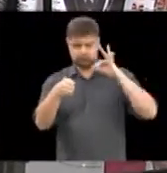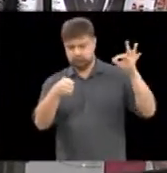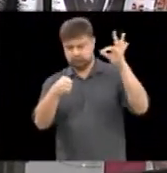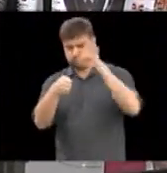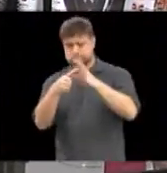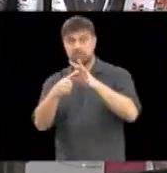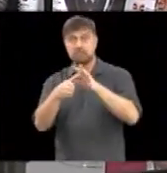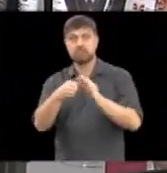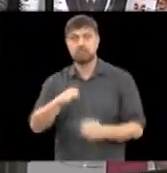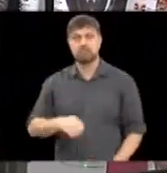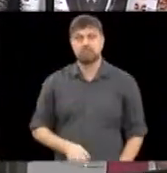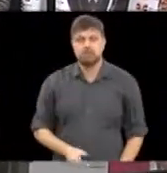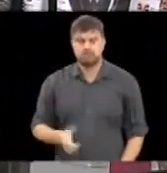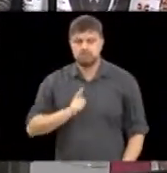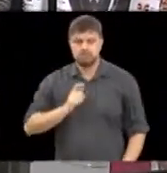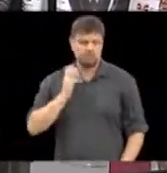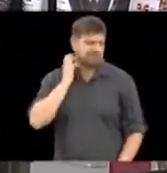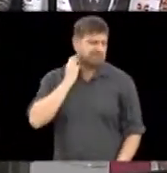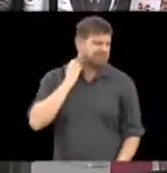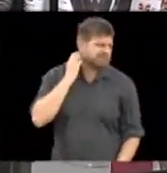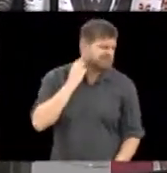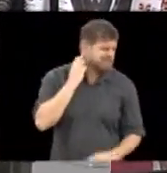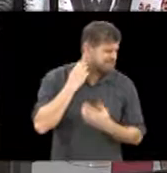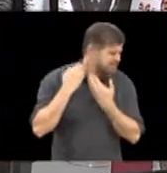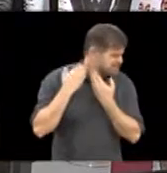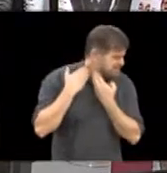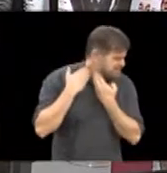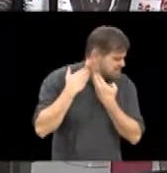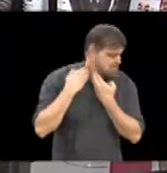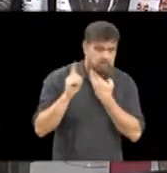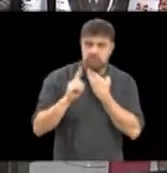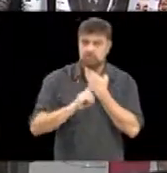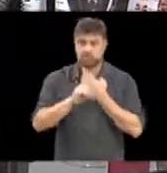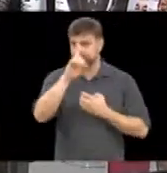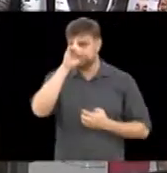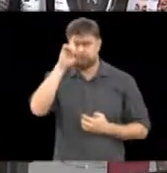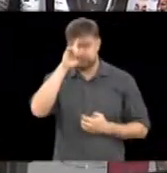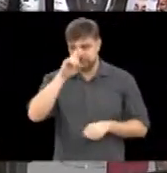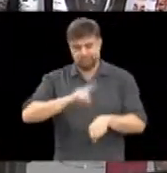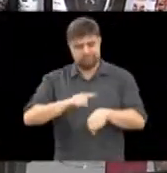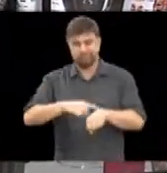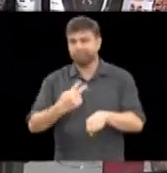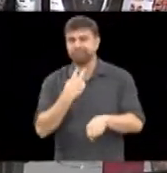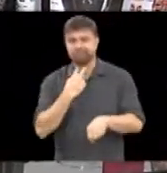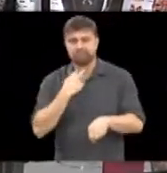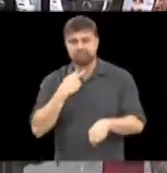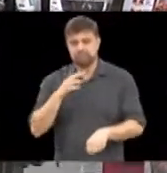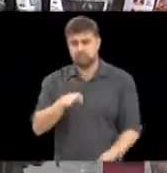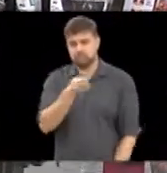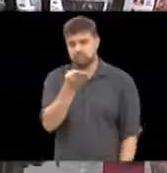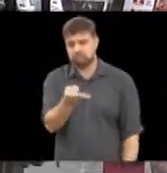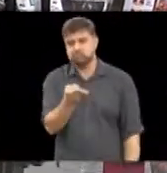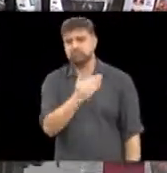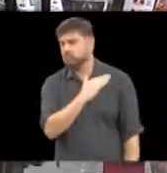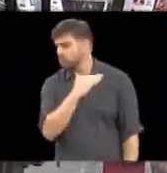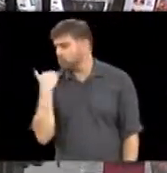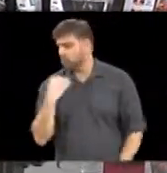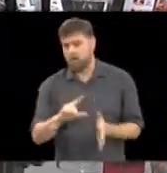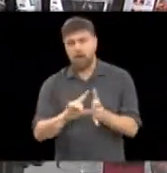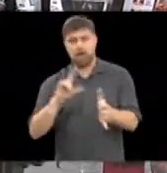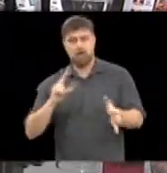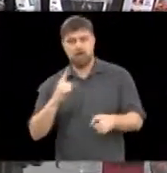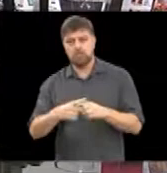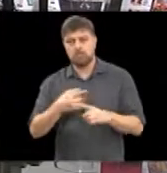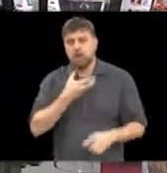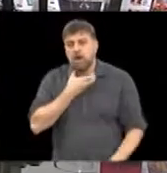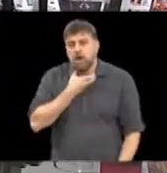aqui no pescoço de não sei se foi abelha ou uma vespa. Ele não conseguiu chegar no hospital. Ele faleceu antes porque